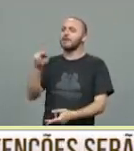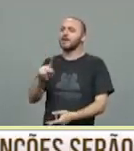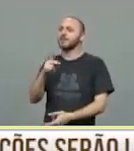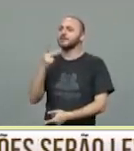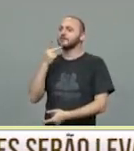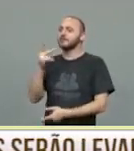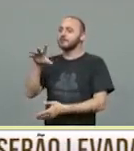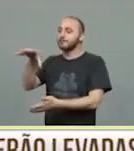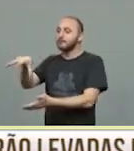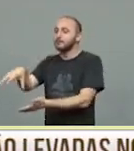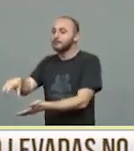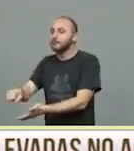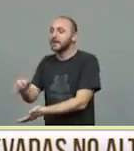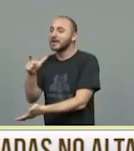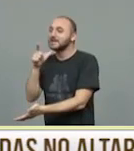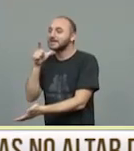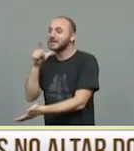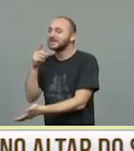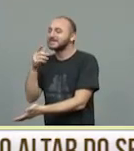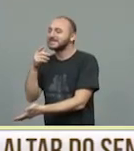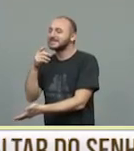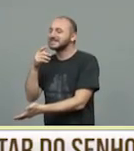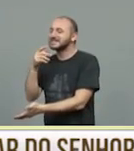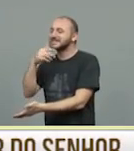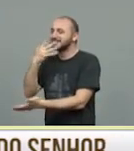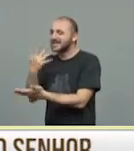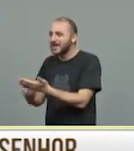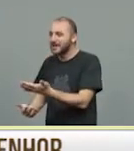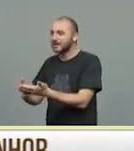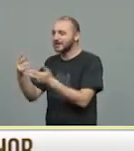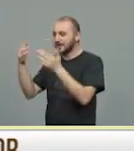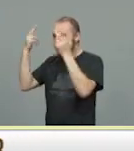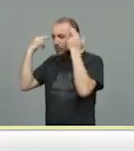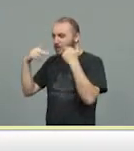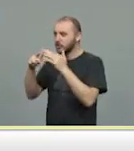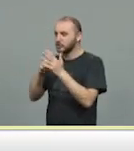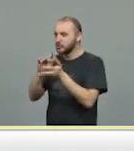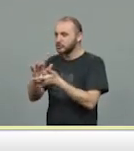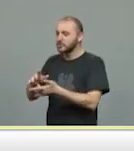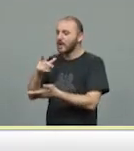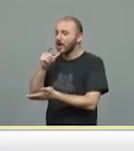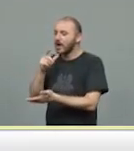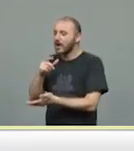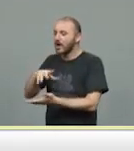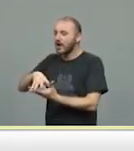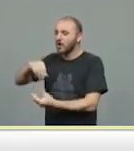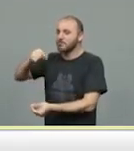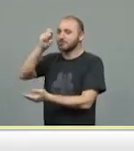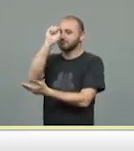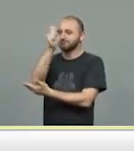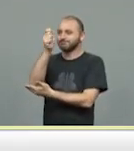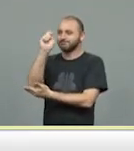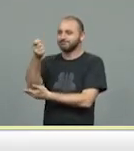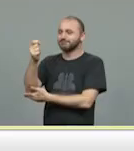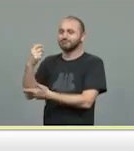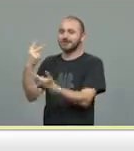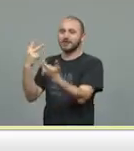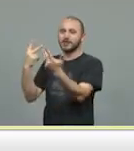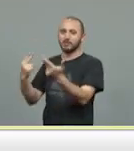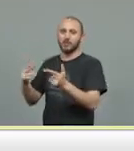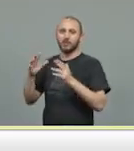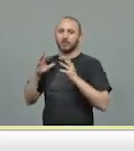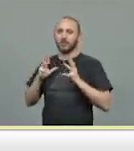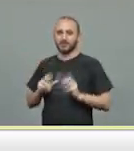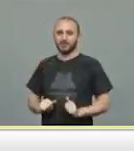cordeiro e aspergisse sobre a alma do penitente convertido. Ó,